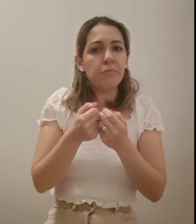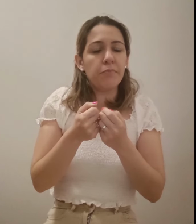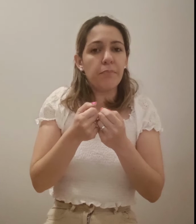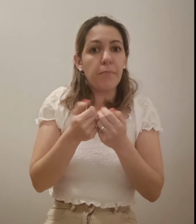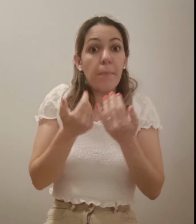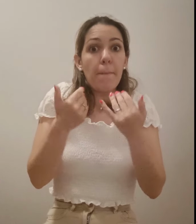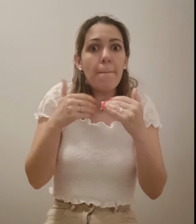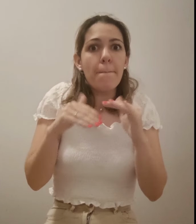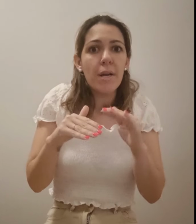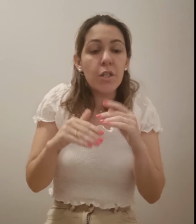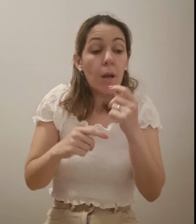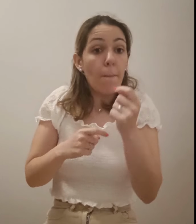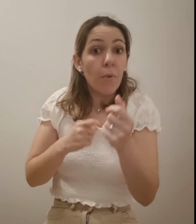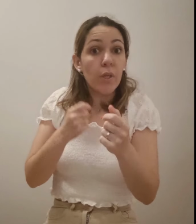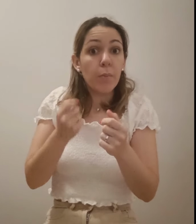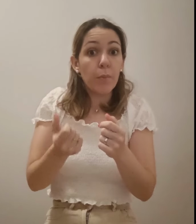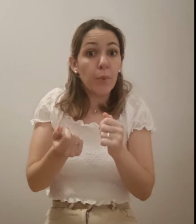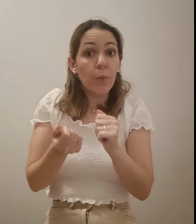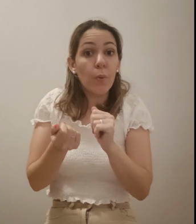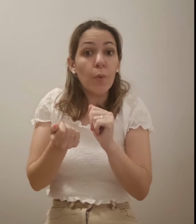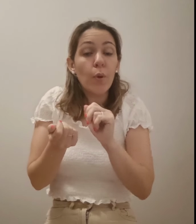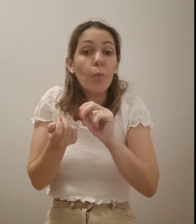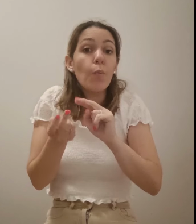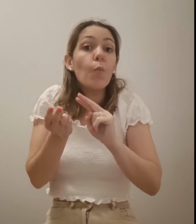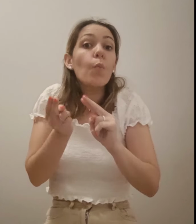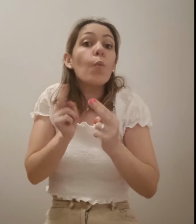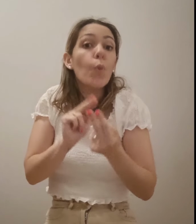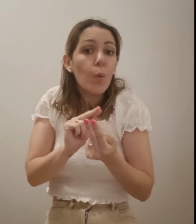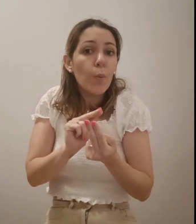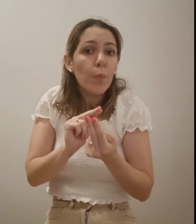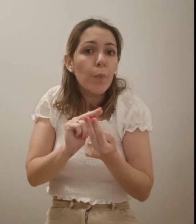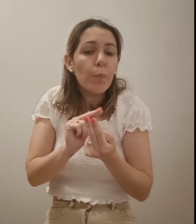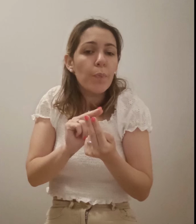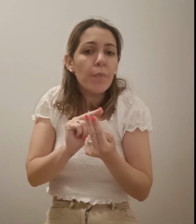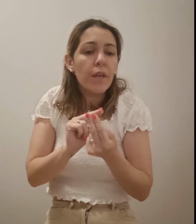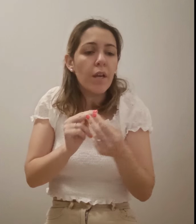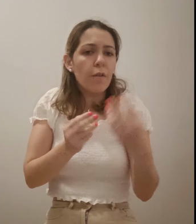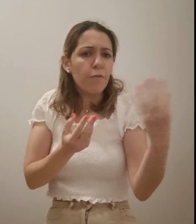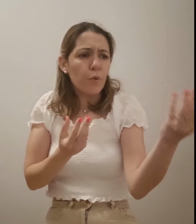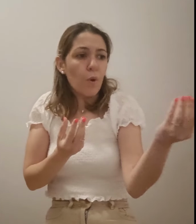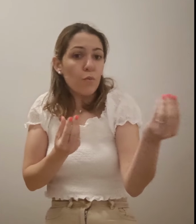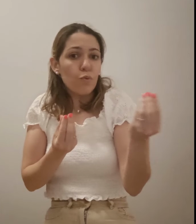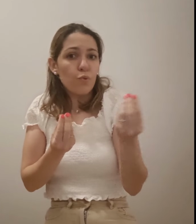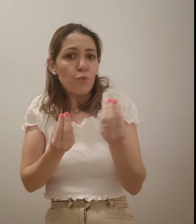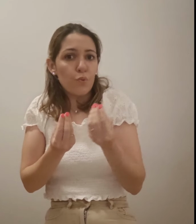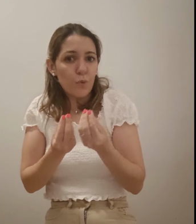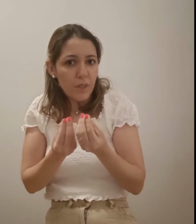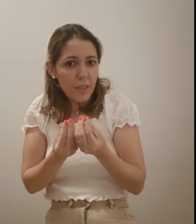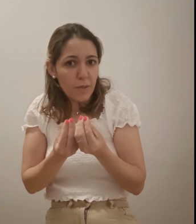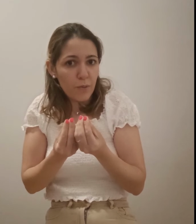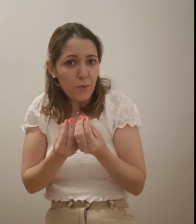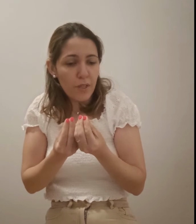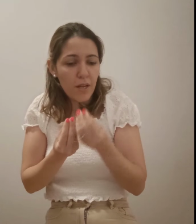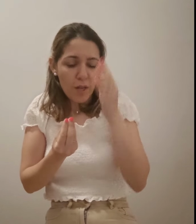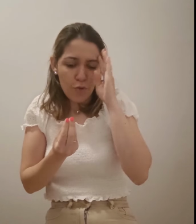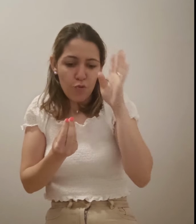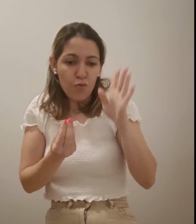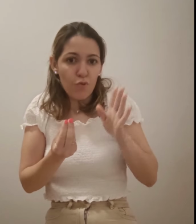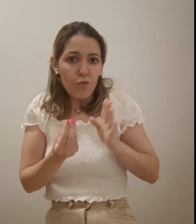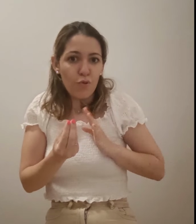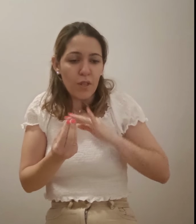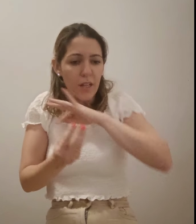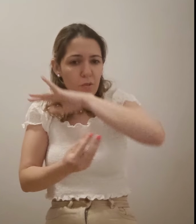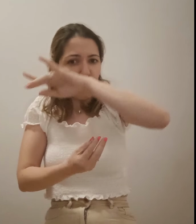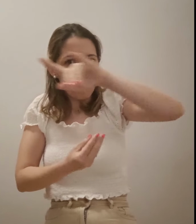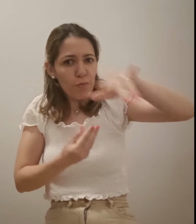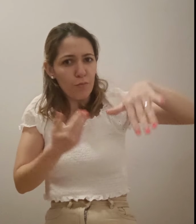tudo mudou. Foram-se aproximando, deixando os soldados um pouco desorientados. Por fim, sem aviso, misturaram-se no meio